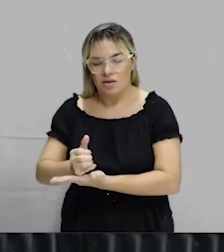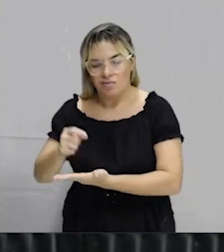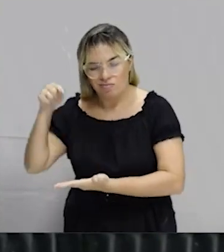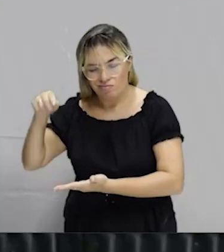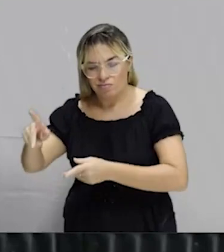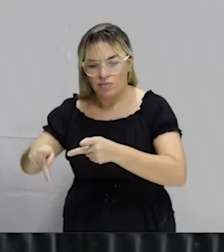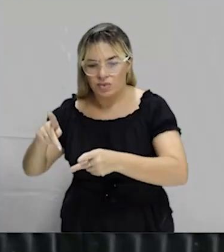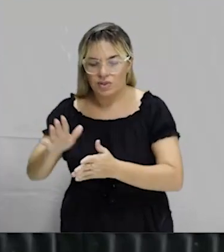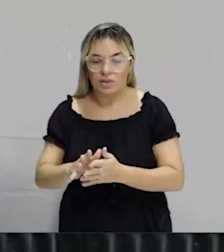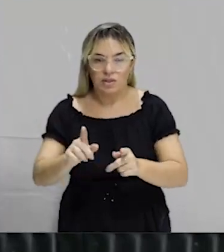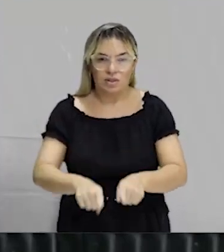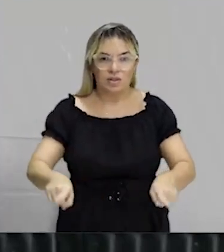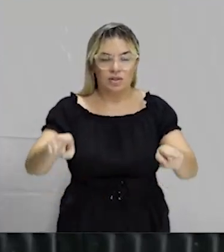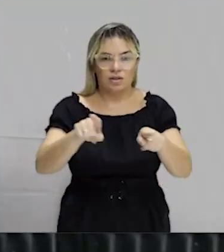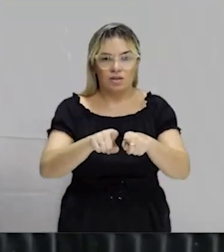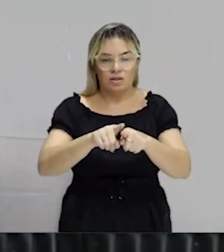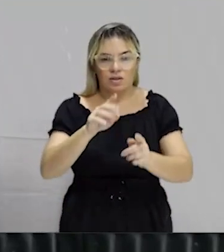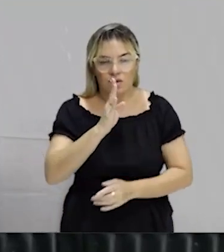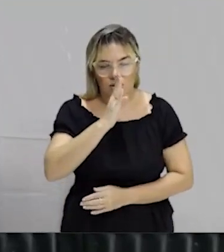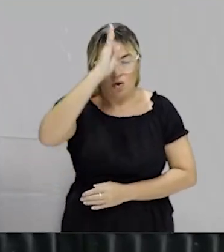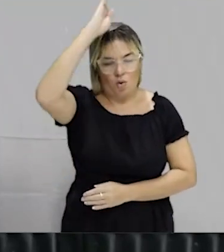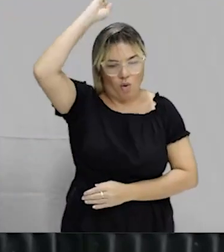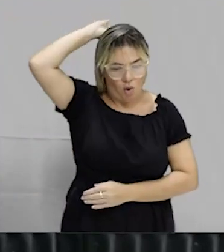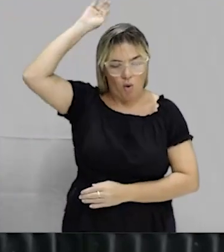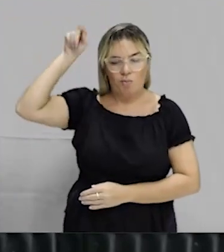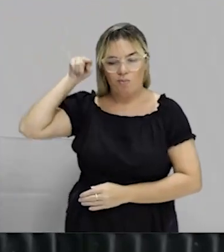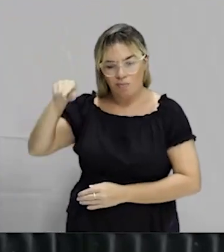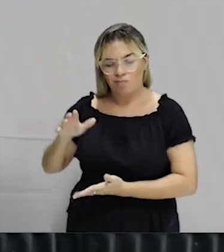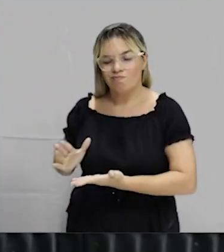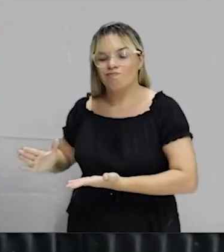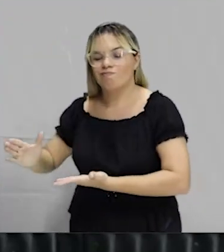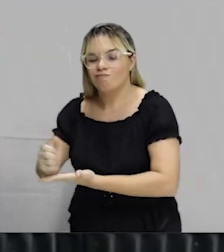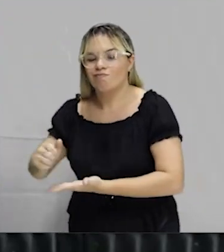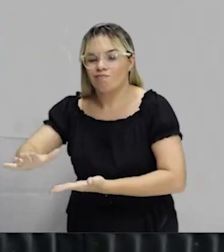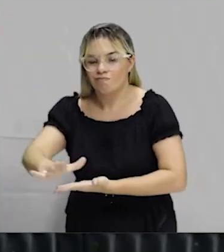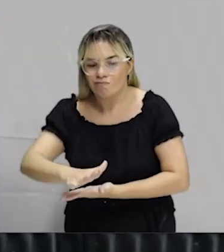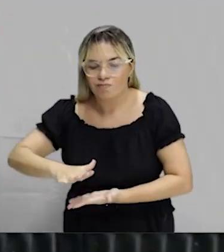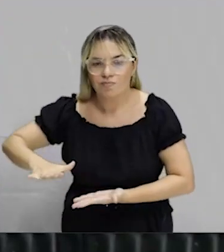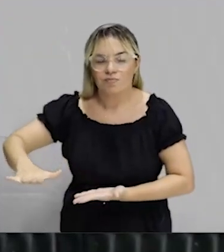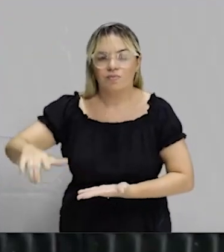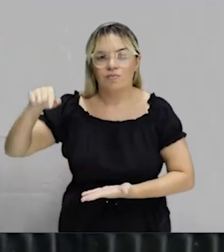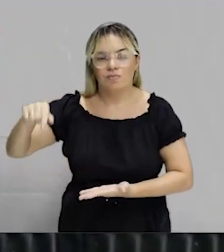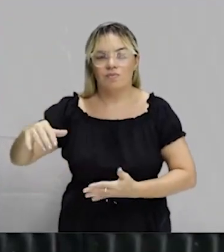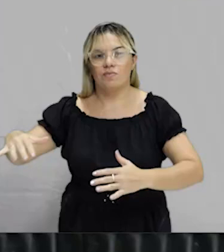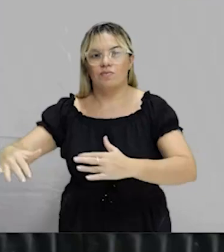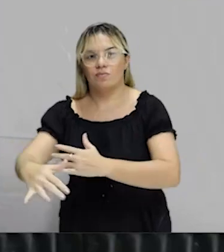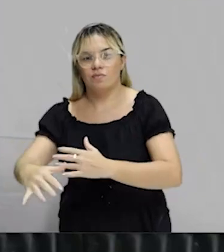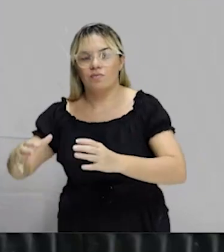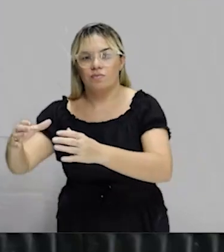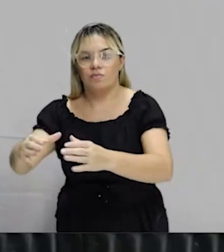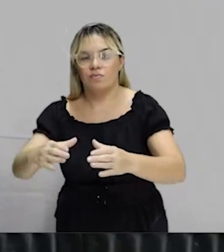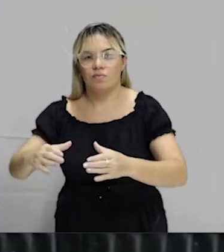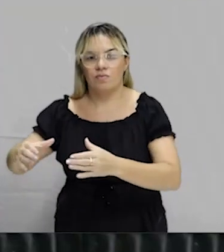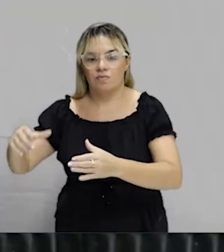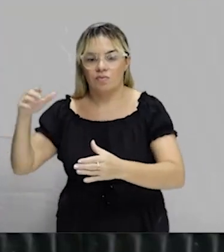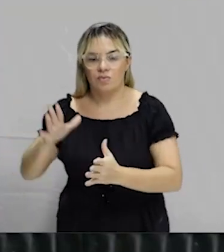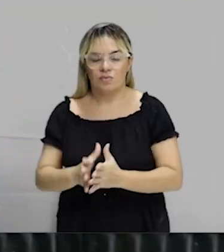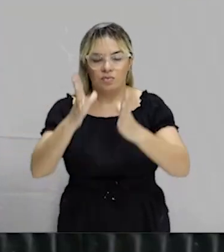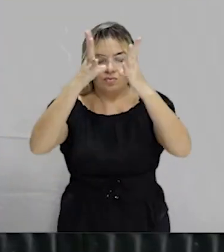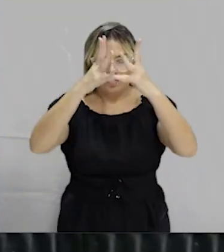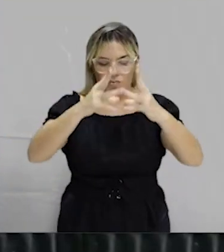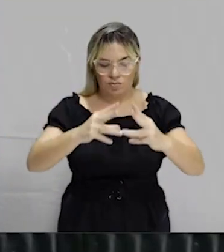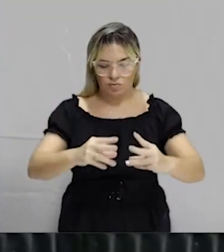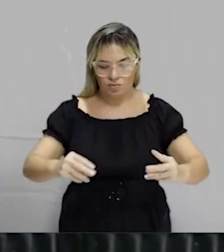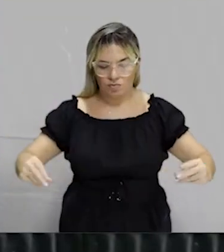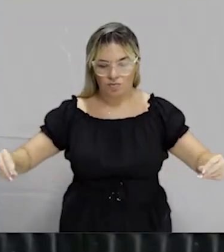também os romanos. Os persas serão também dominados pelos romanos. Então, quando você fala da decadência desse império,